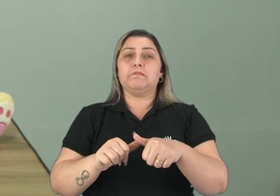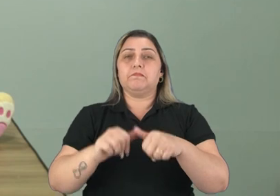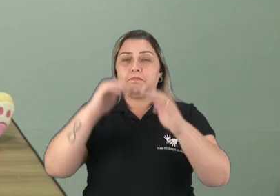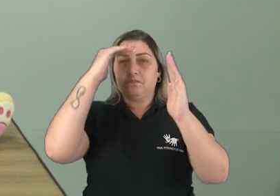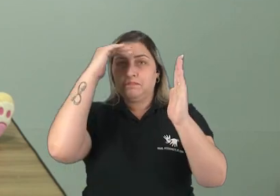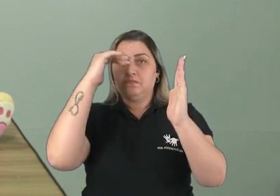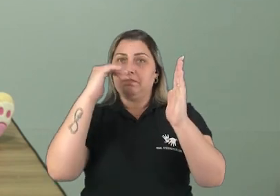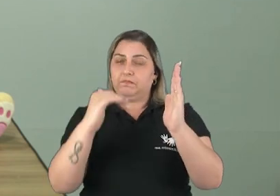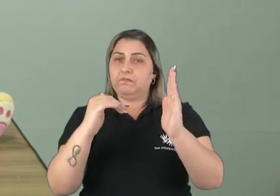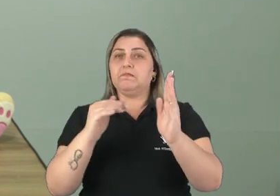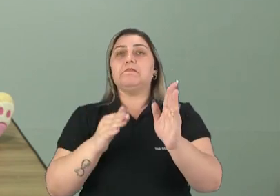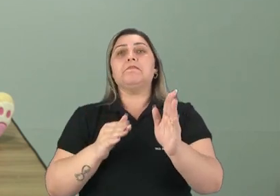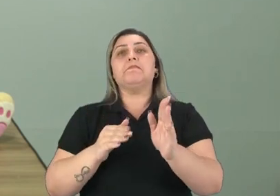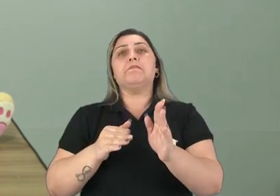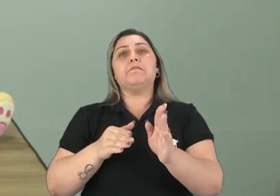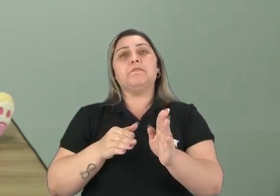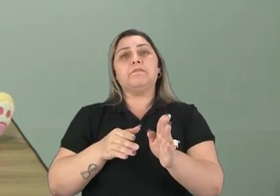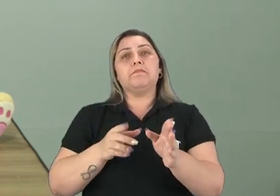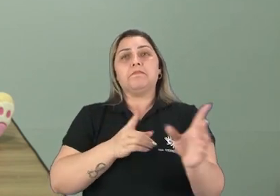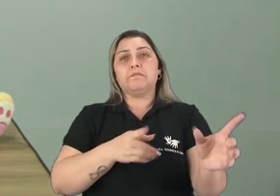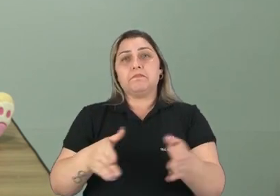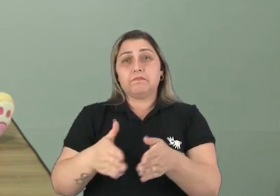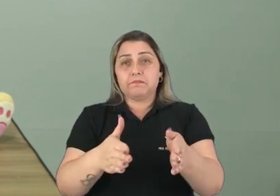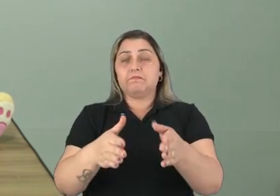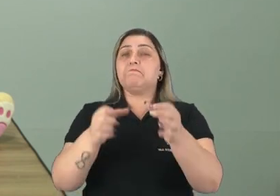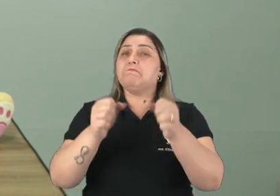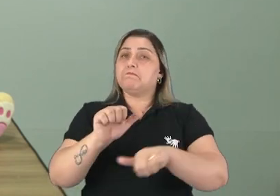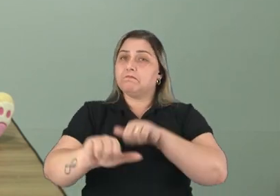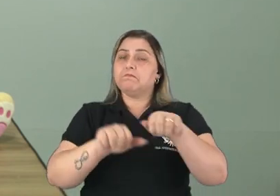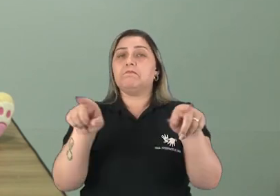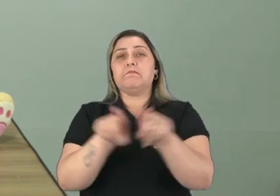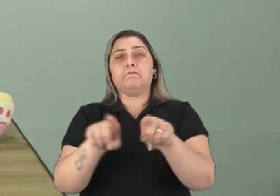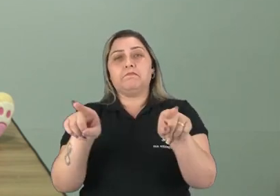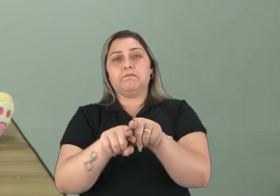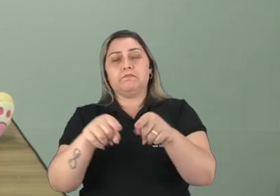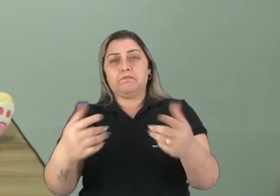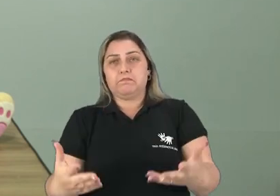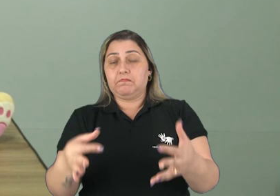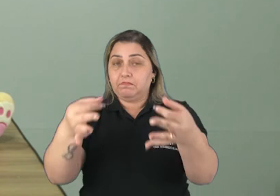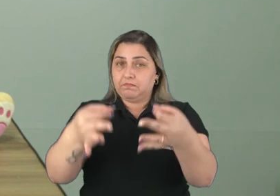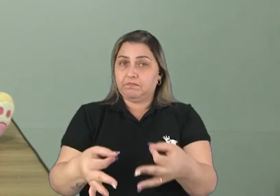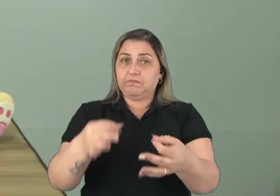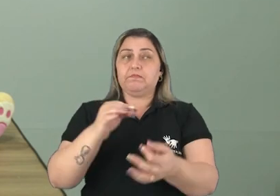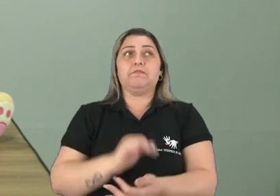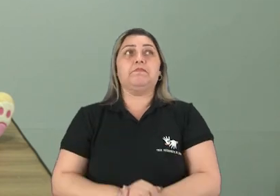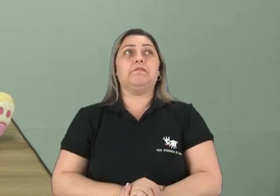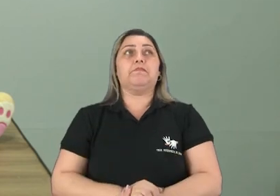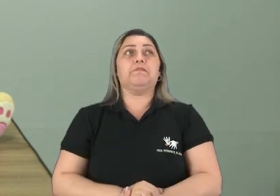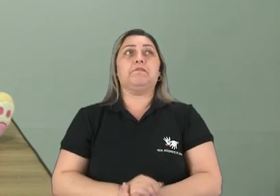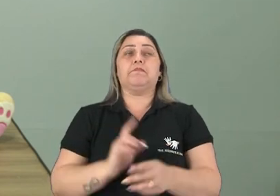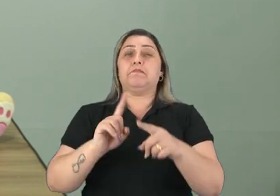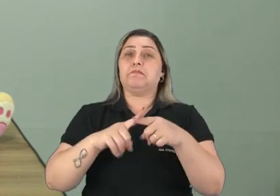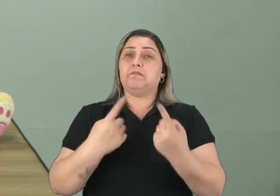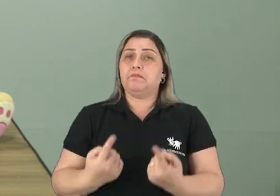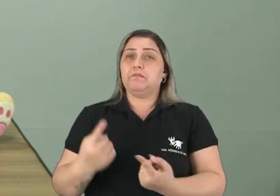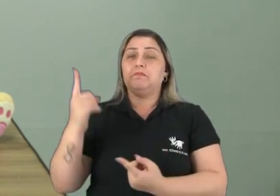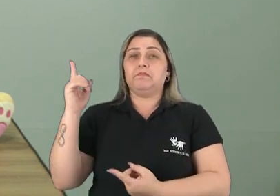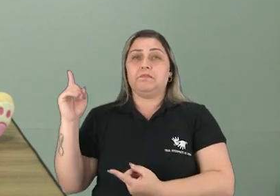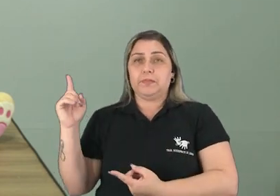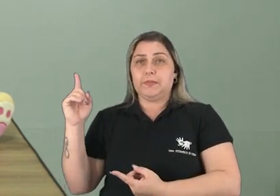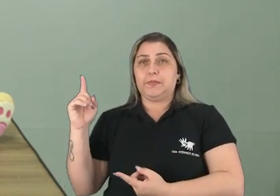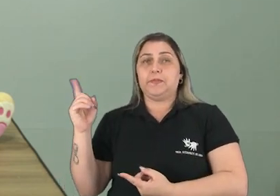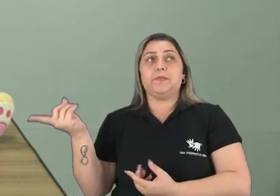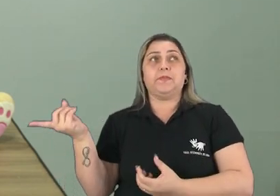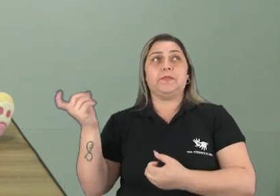ele pode mudar a direção também, pode mudar o sentido, certo? Mas aqui,